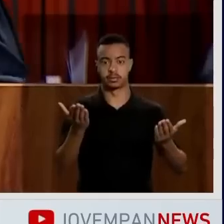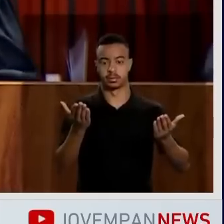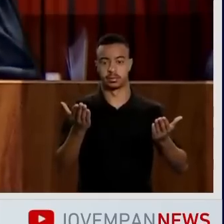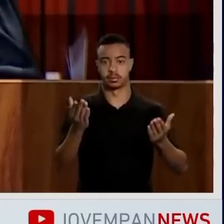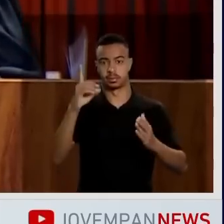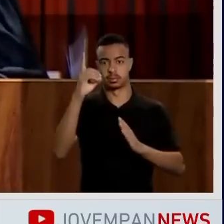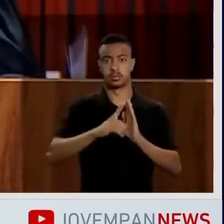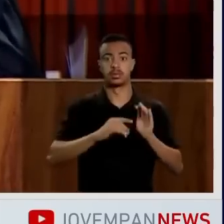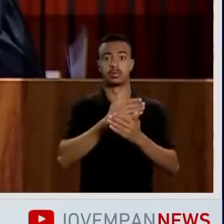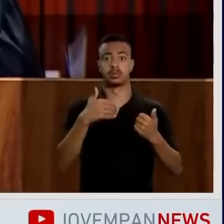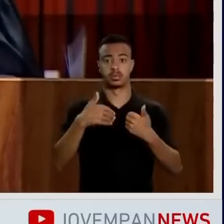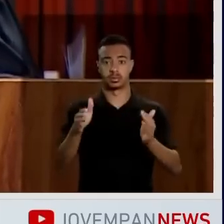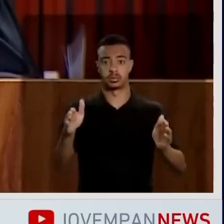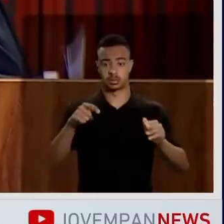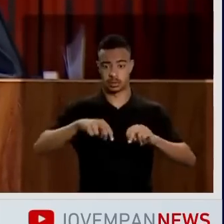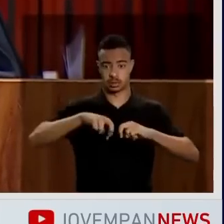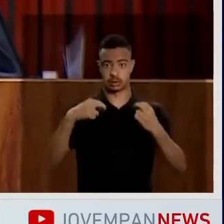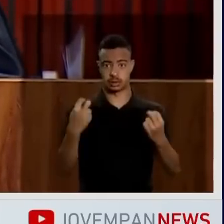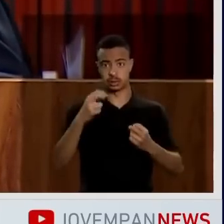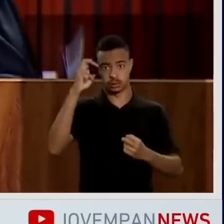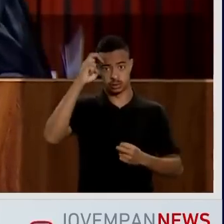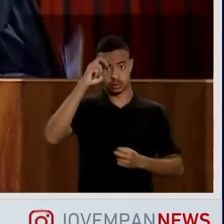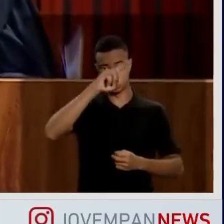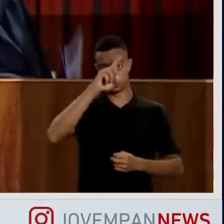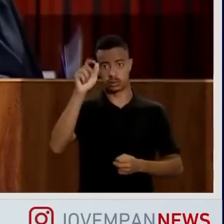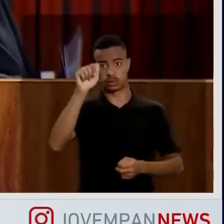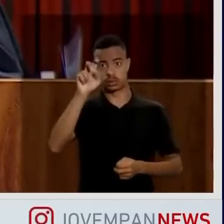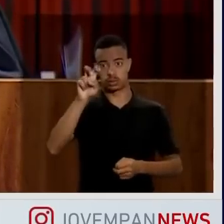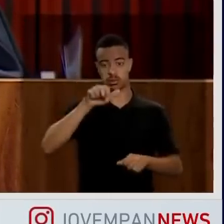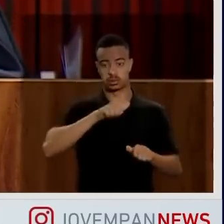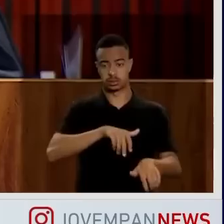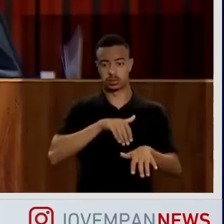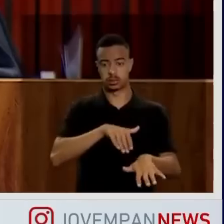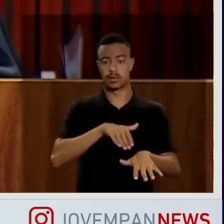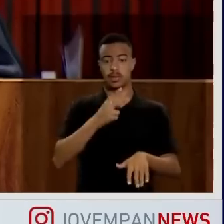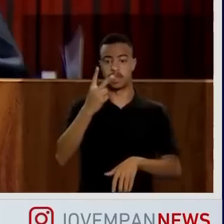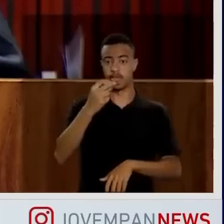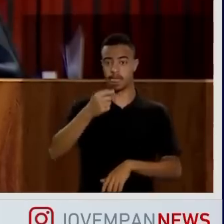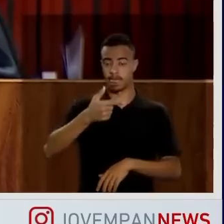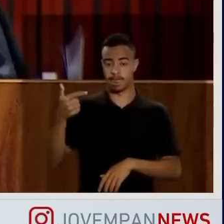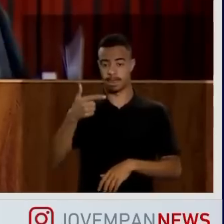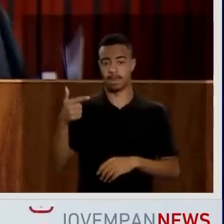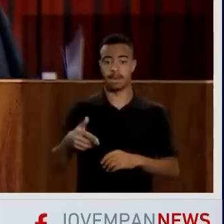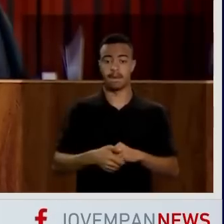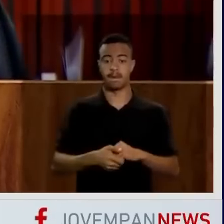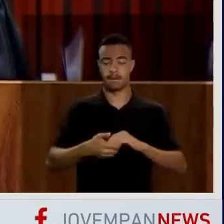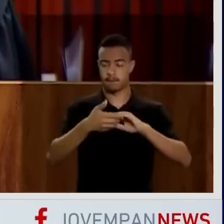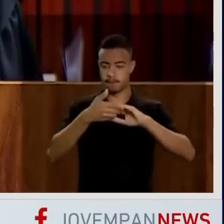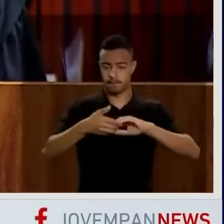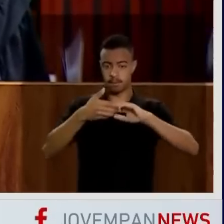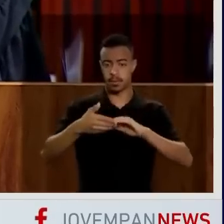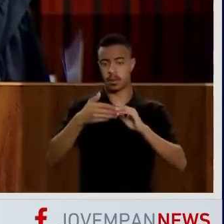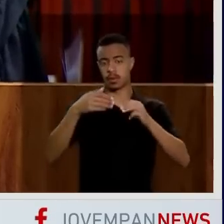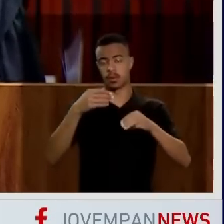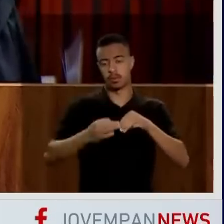o Maduro. Não é Maduro. Olha lá. Bom, mas vamos continuar aqui. Só terminar uma coisinha. Claro, termine. Mas uma coisinha. Vinato, só uma coisa que eu